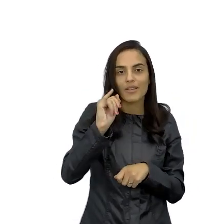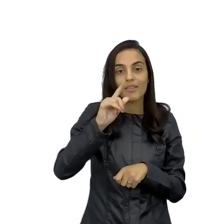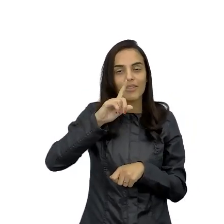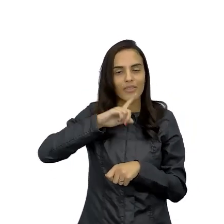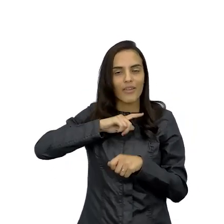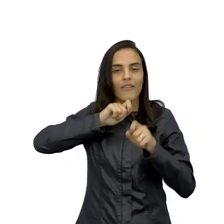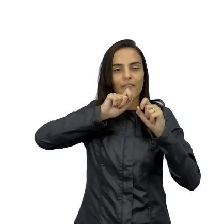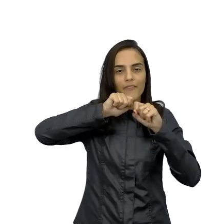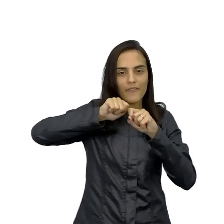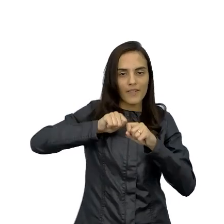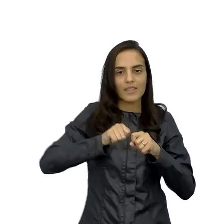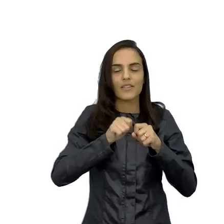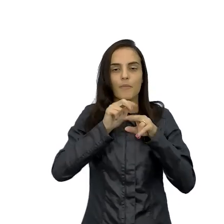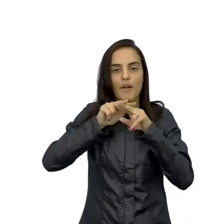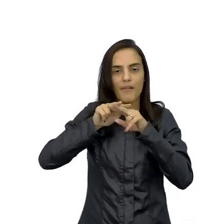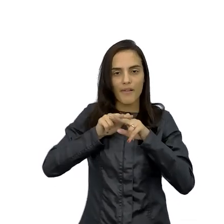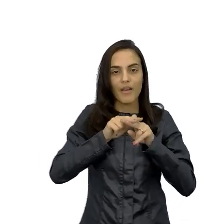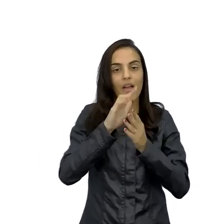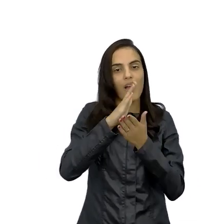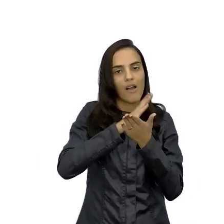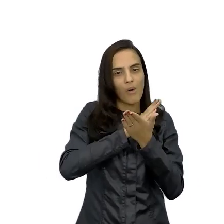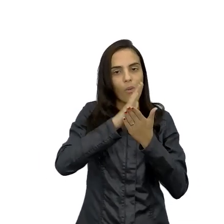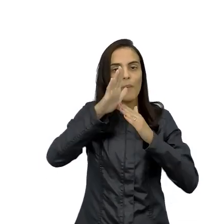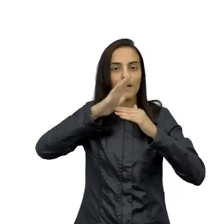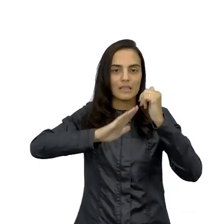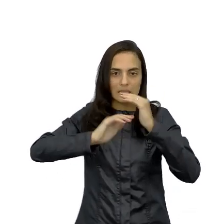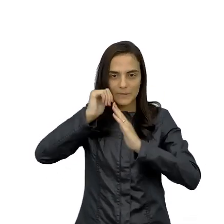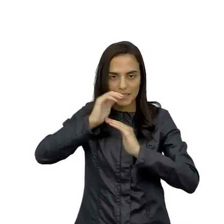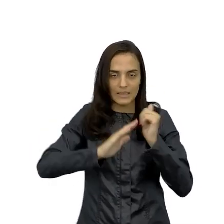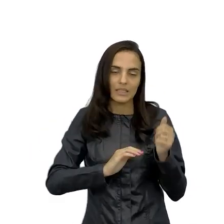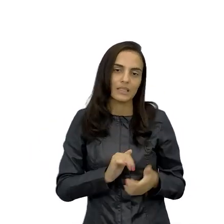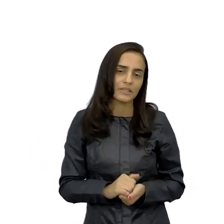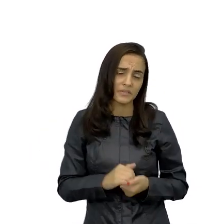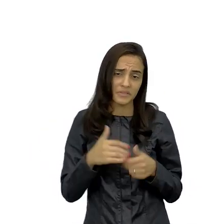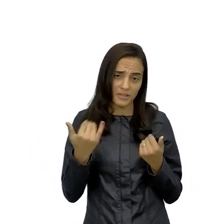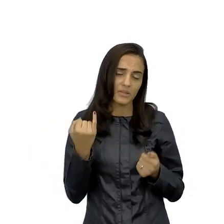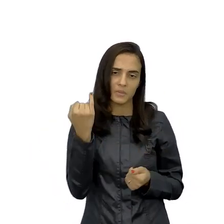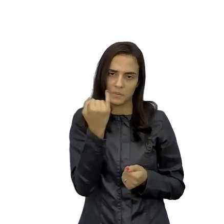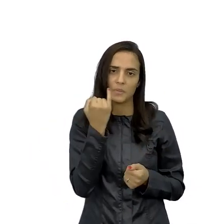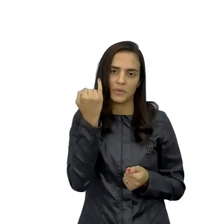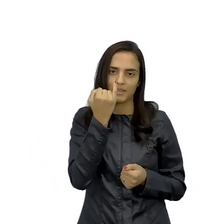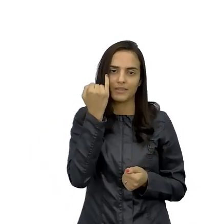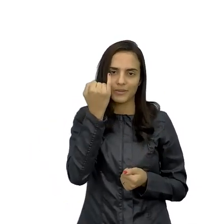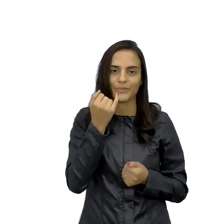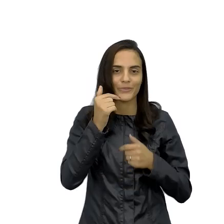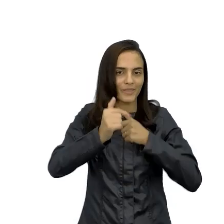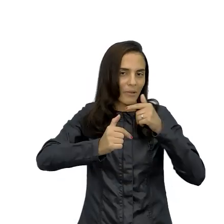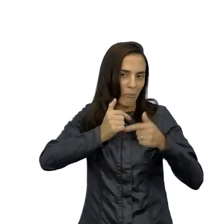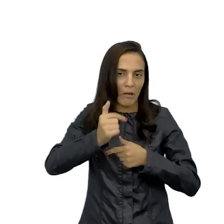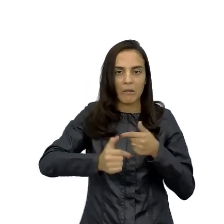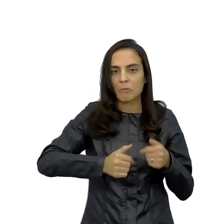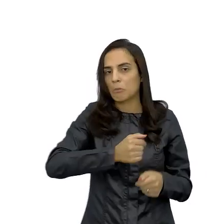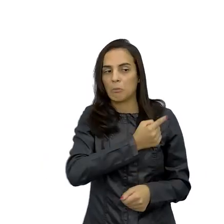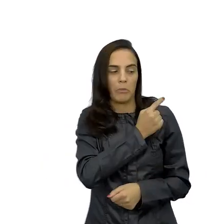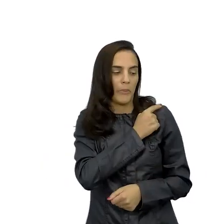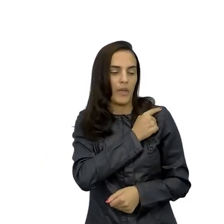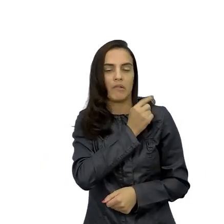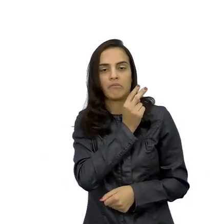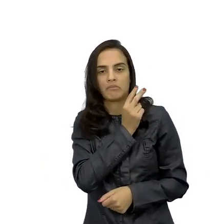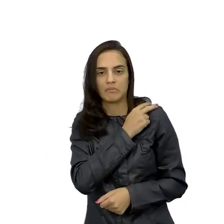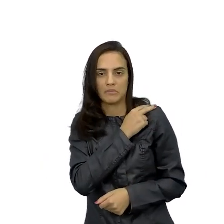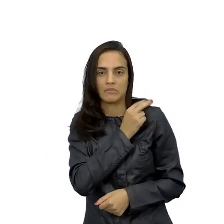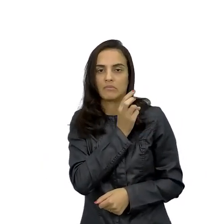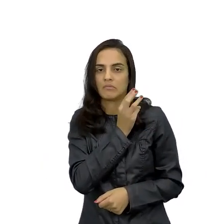fazer um retorno a algumas habilidades que são essenciais para o trabalho, seja lá com o primeiro, com o segundo, com